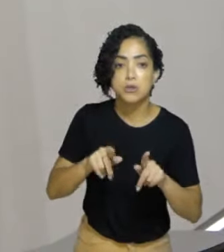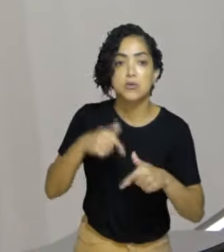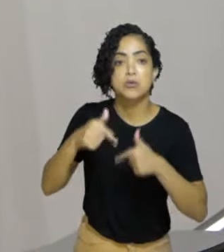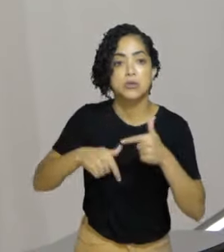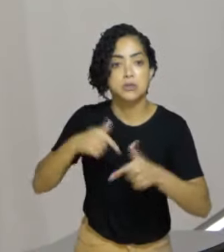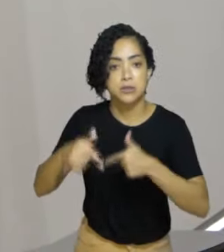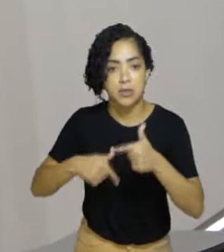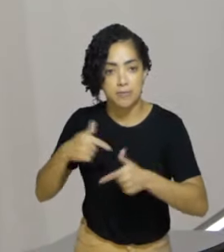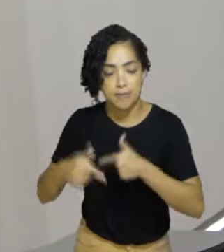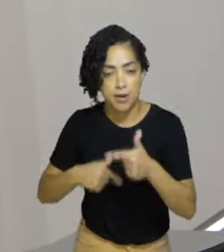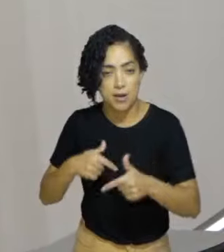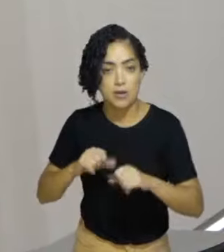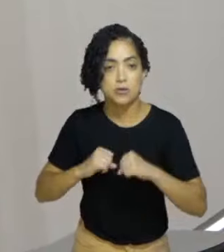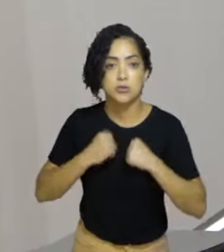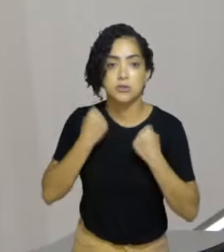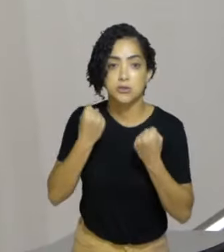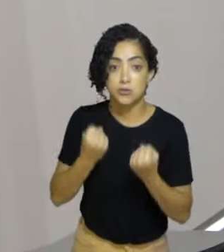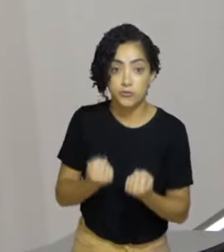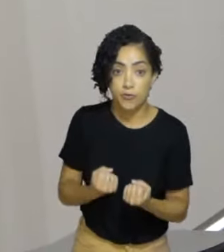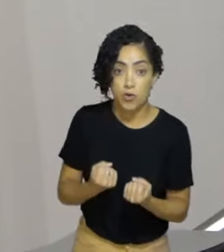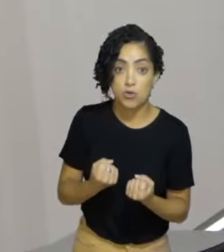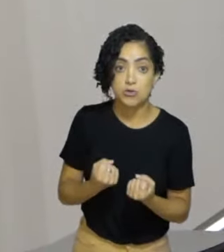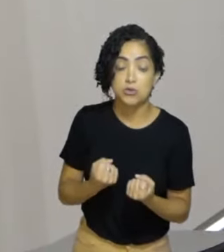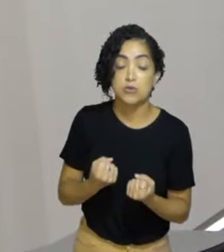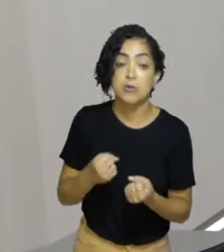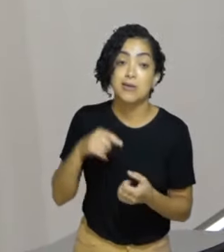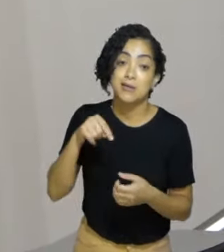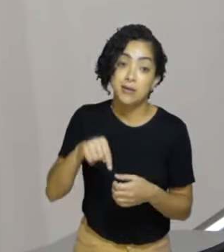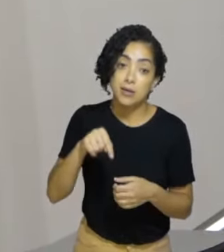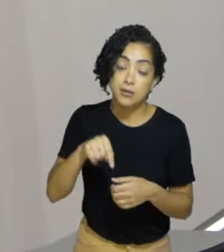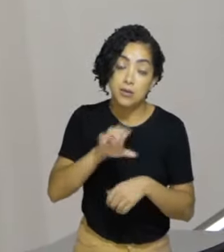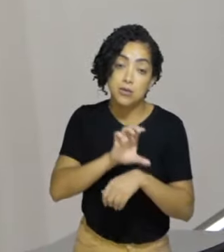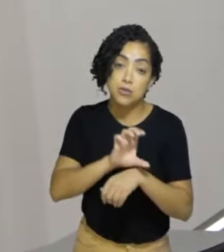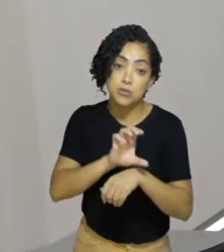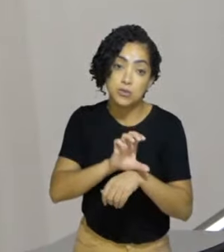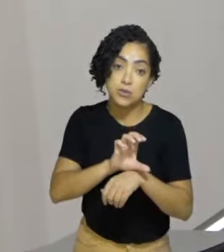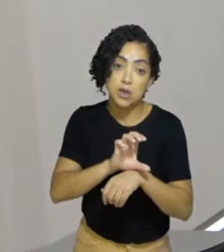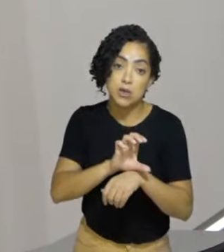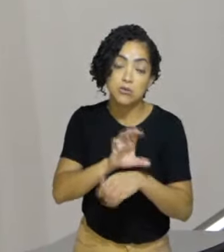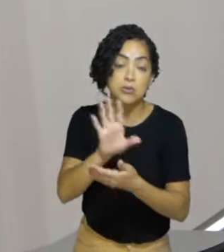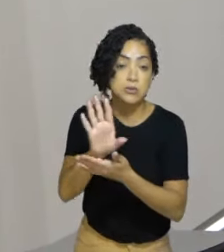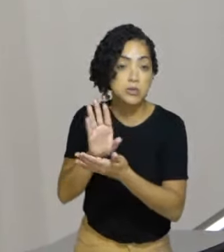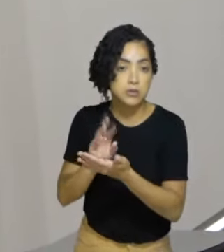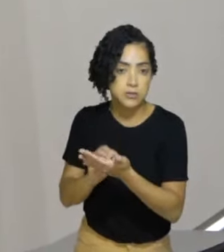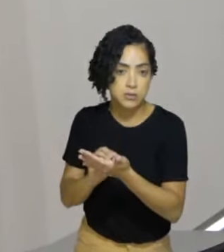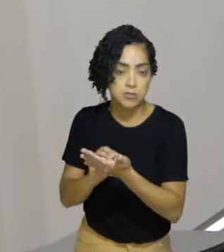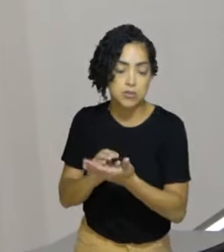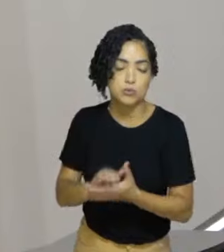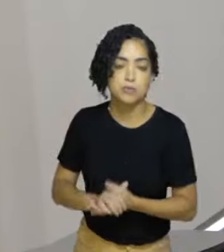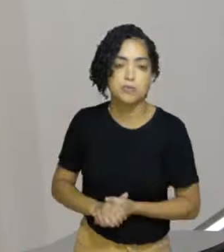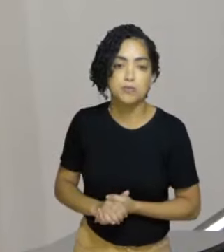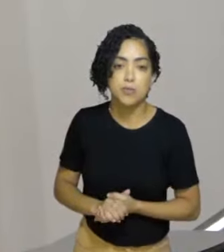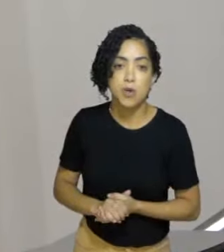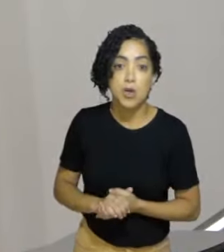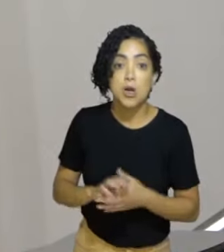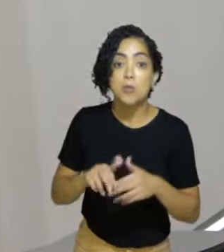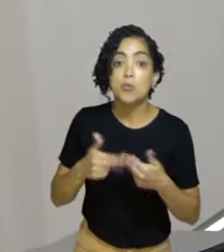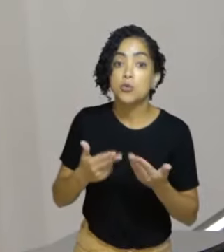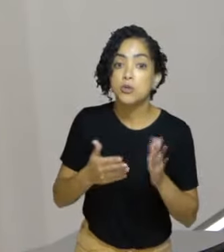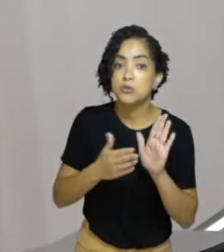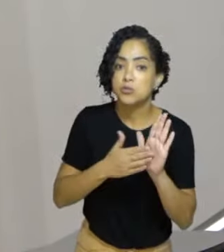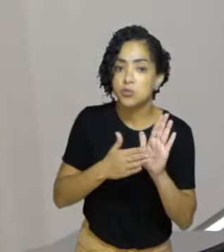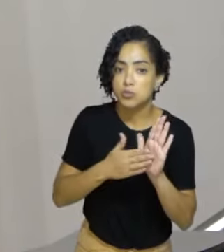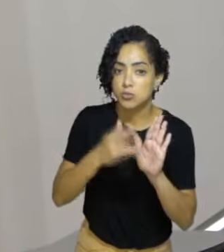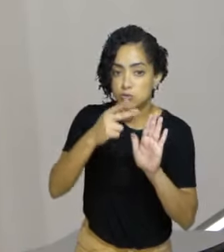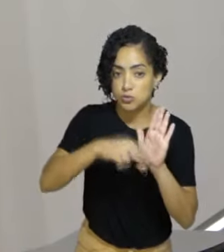coisas acontecer e Santa Catarina é um estado exemplo para a nossa federação. Por isso, propus o projeto